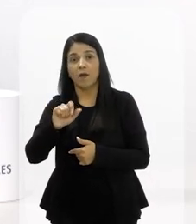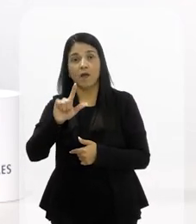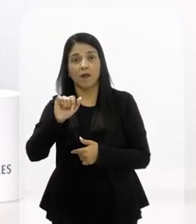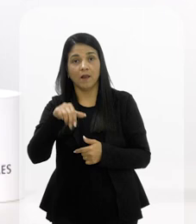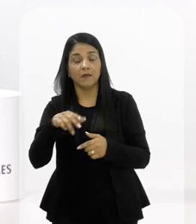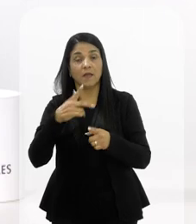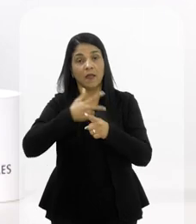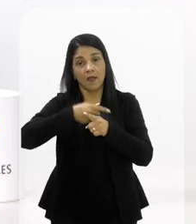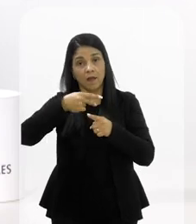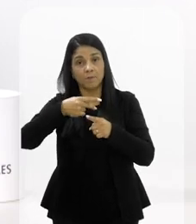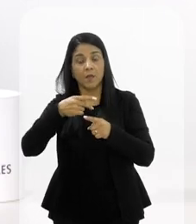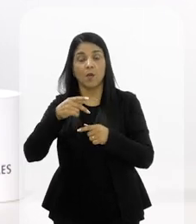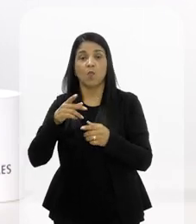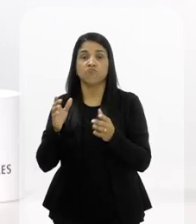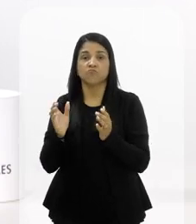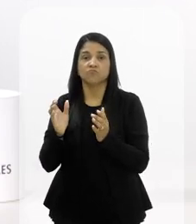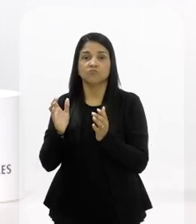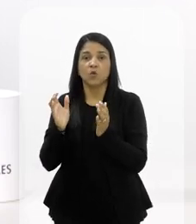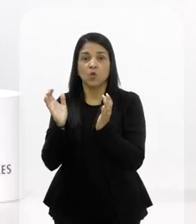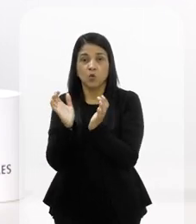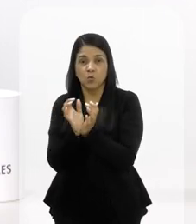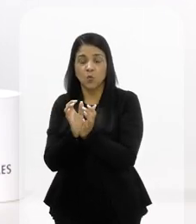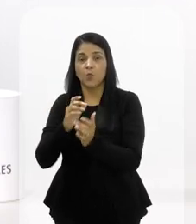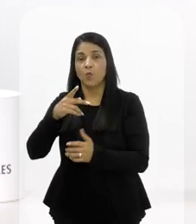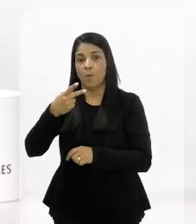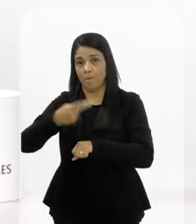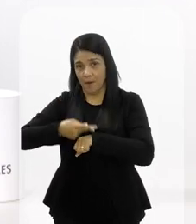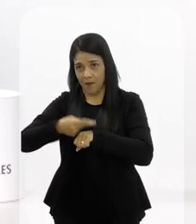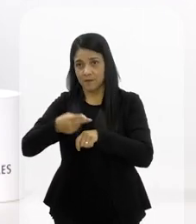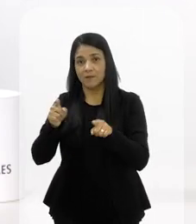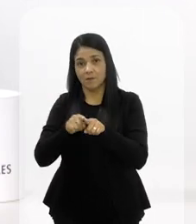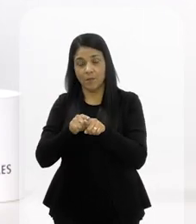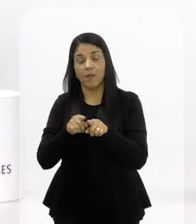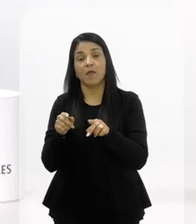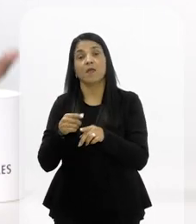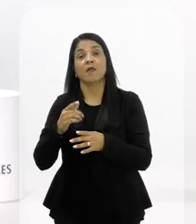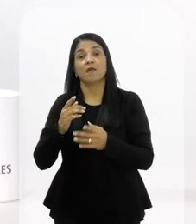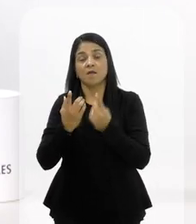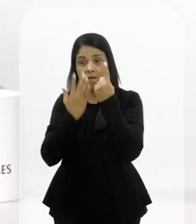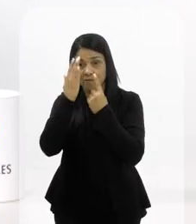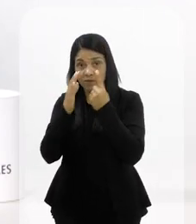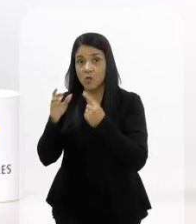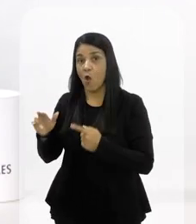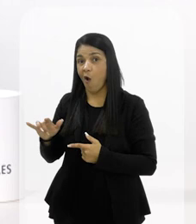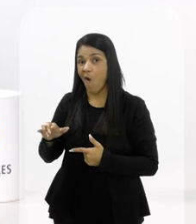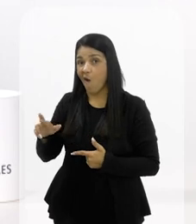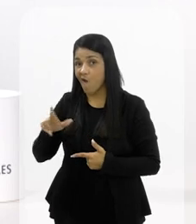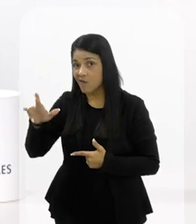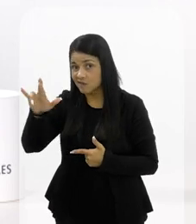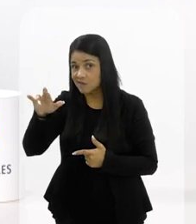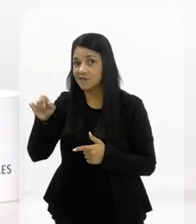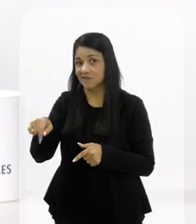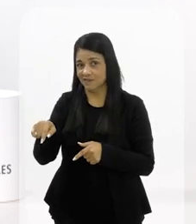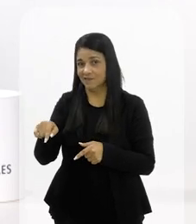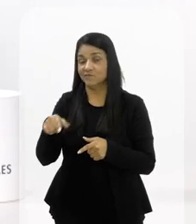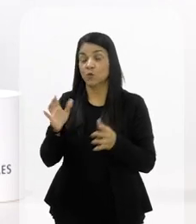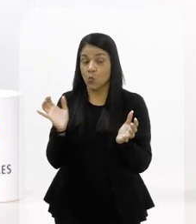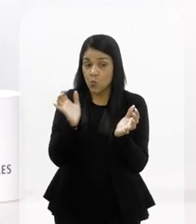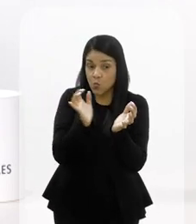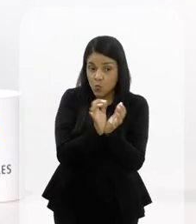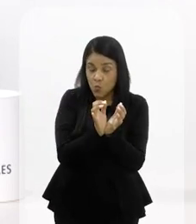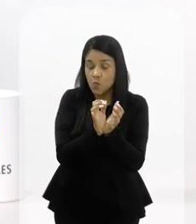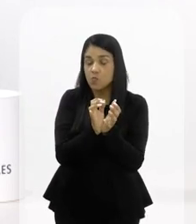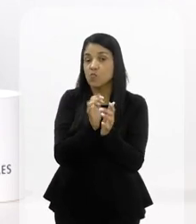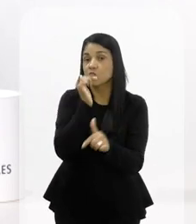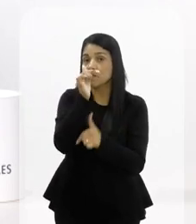hoje eles são os atuais campeões da série prata subiram a Botafogo samba Clube serão carnavalescos da Rocinha Sim sim e em conjunto A